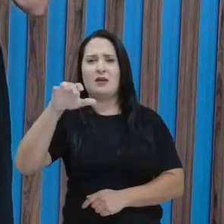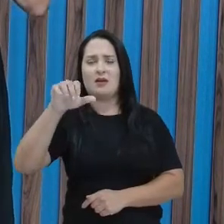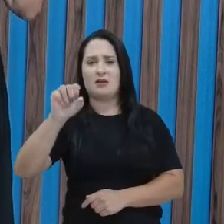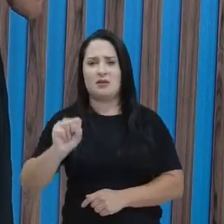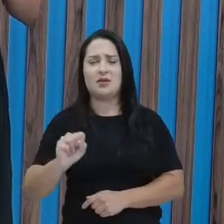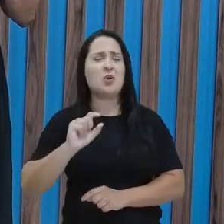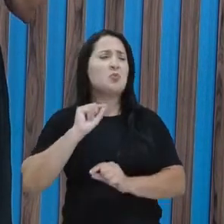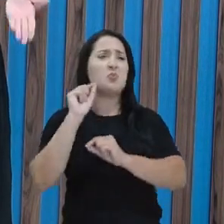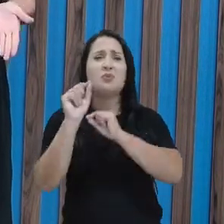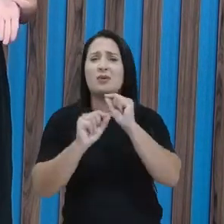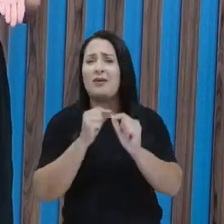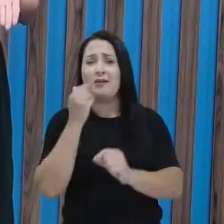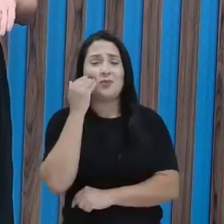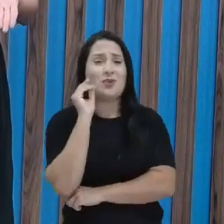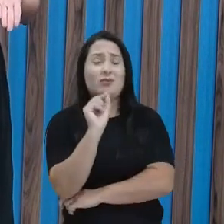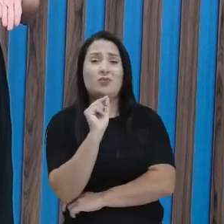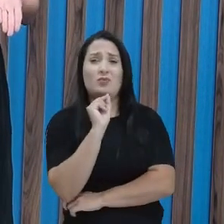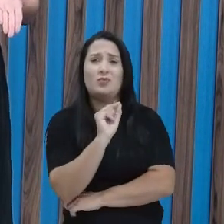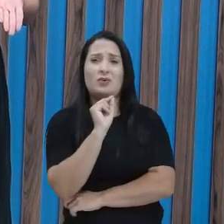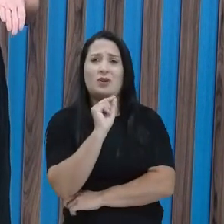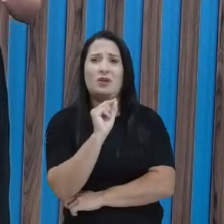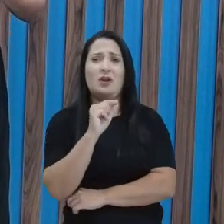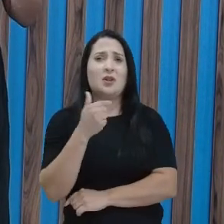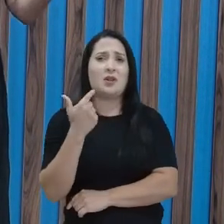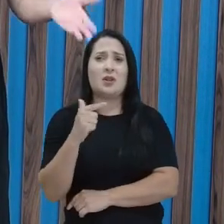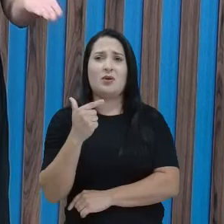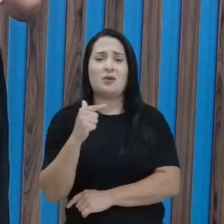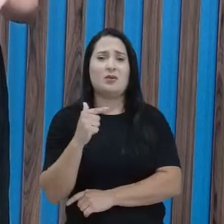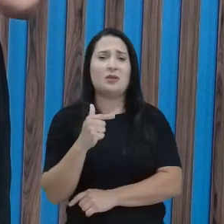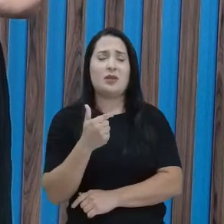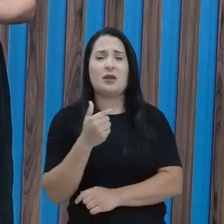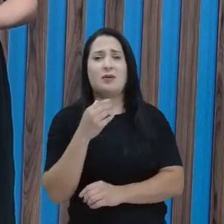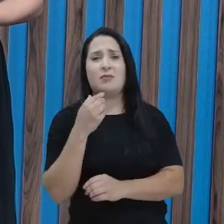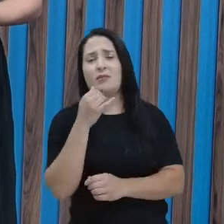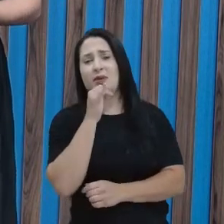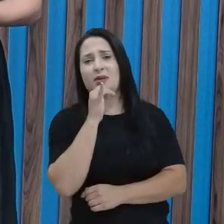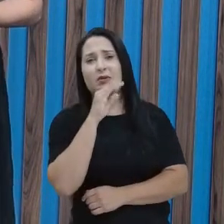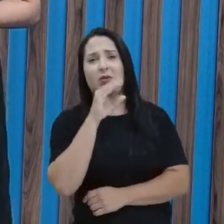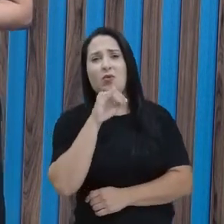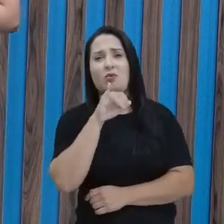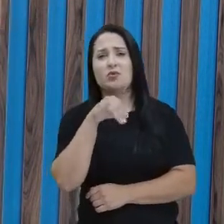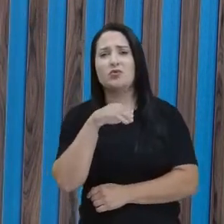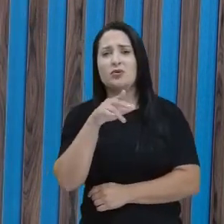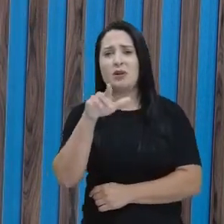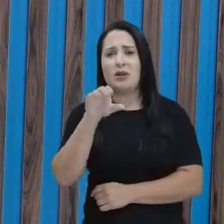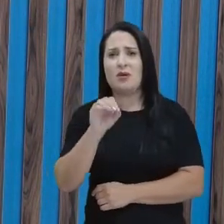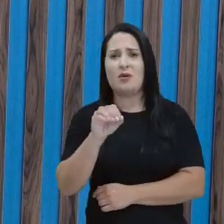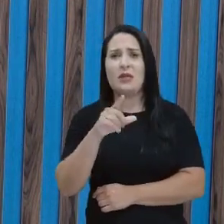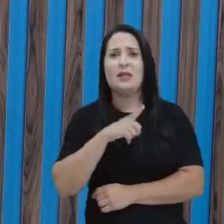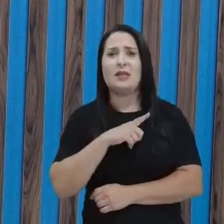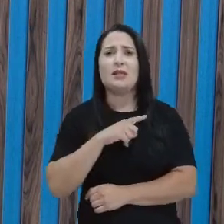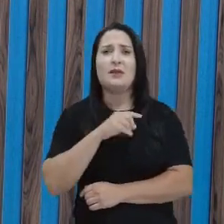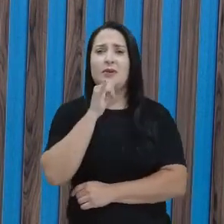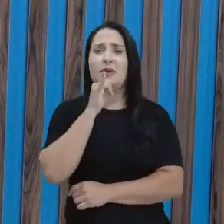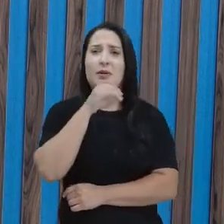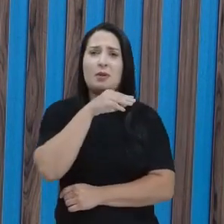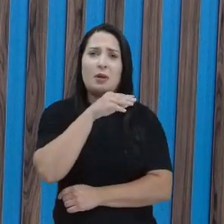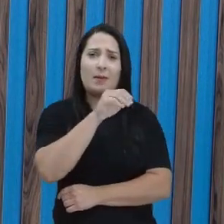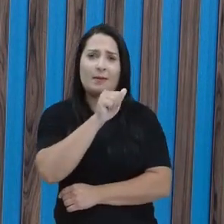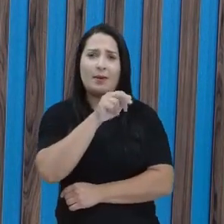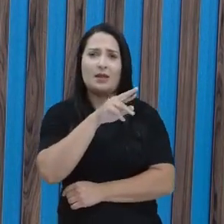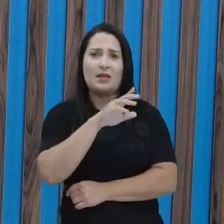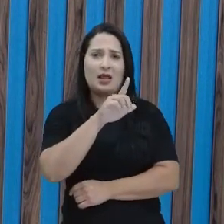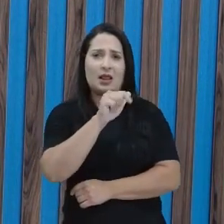assindética é aquela que não tem a conjunção. Então, as relações são feitas pela pontuação. Ó, Marcela chegou,